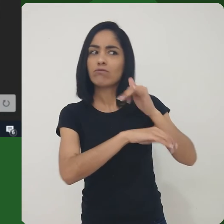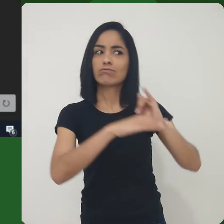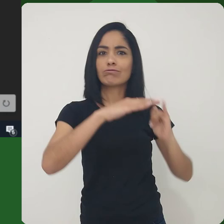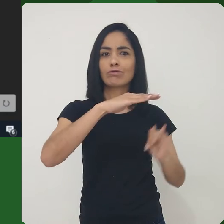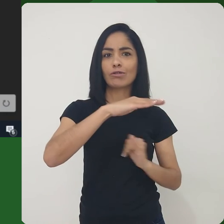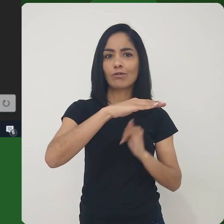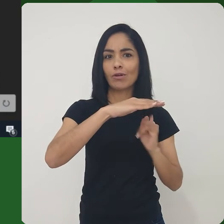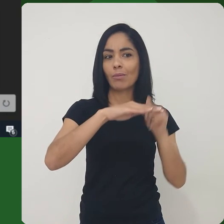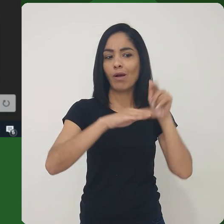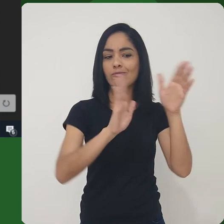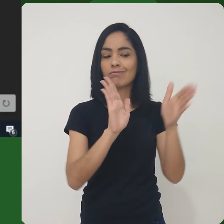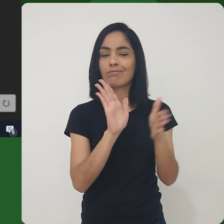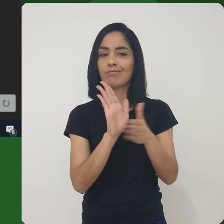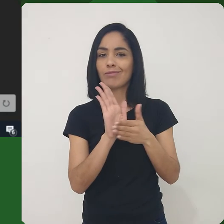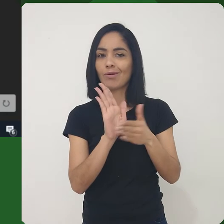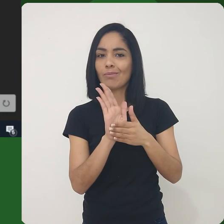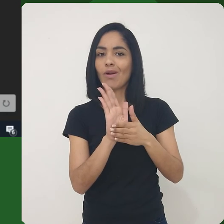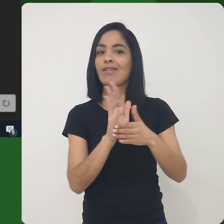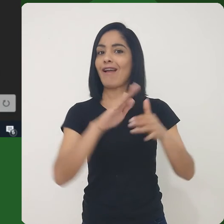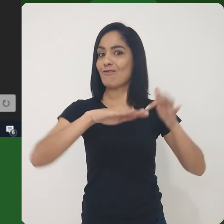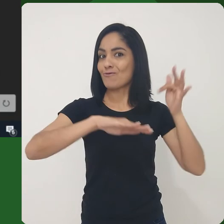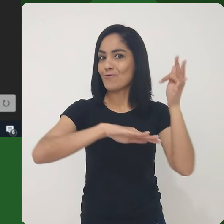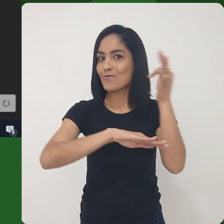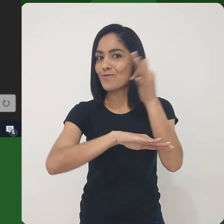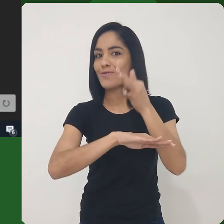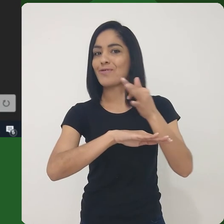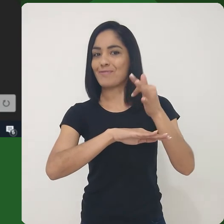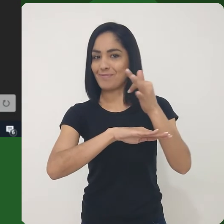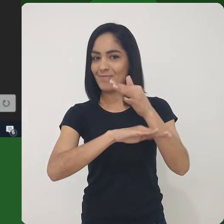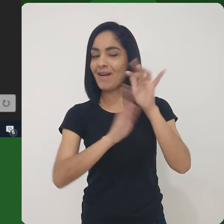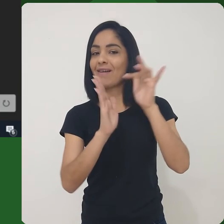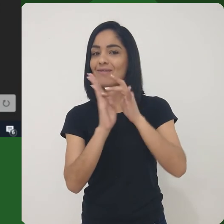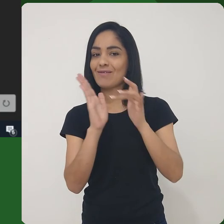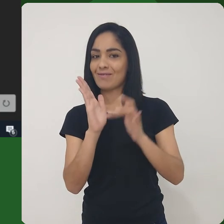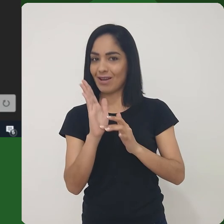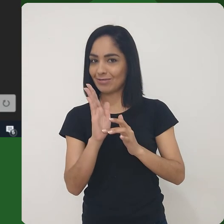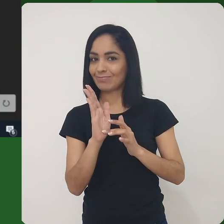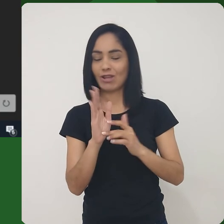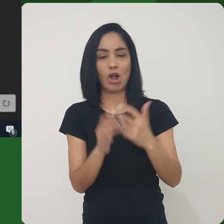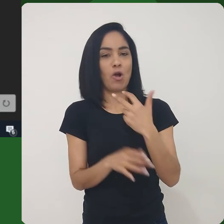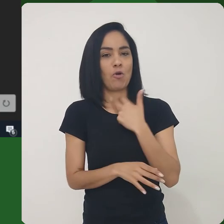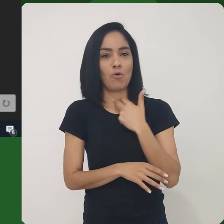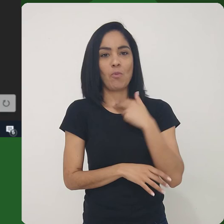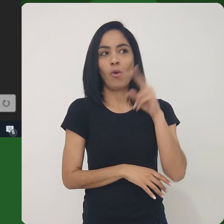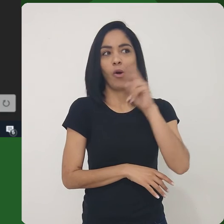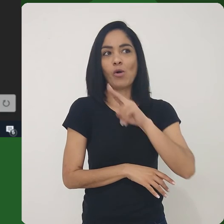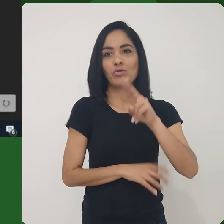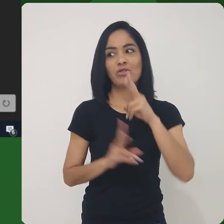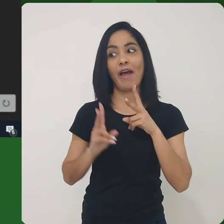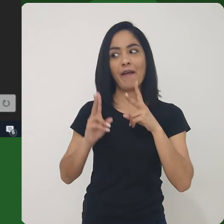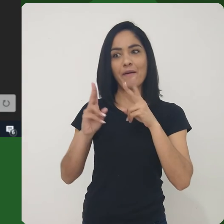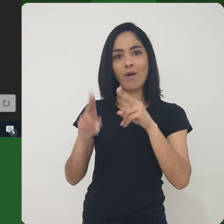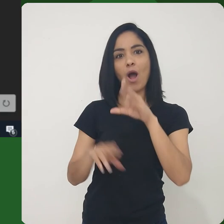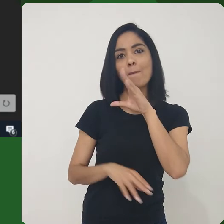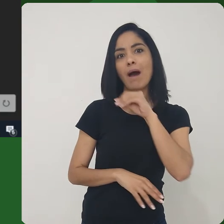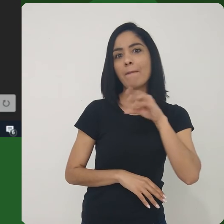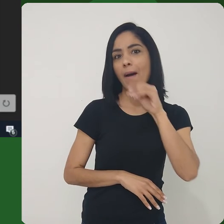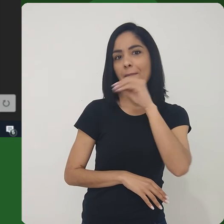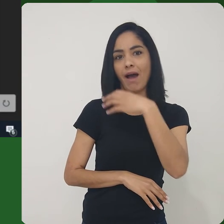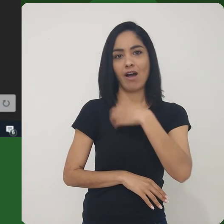aí relatar na ata de uma maneira formal, né? Ok? Então, vocês não vão poder usar